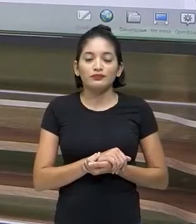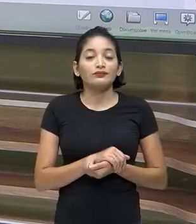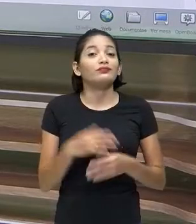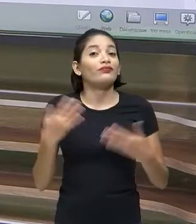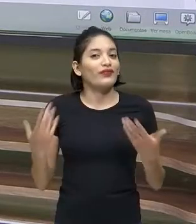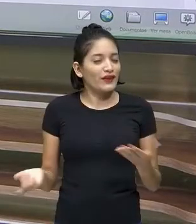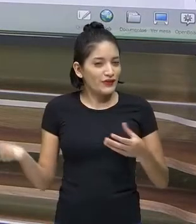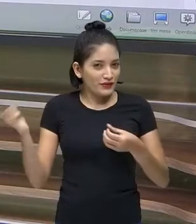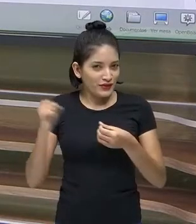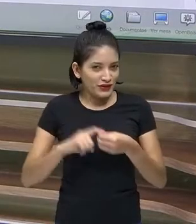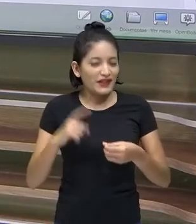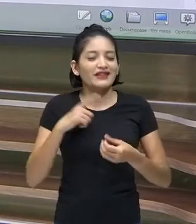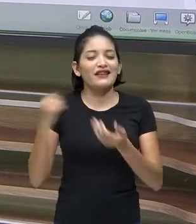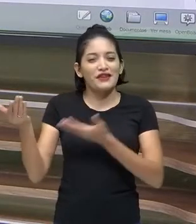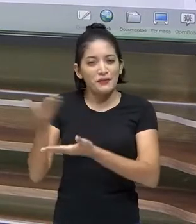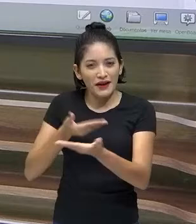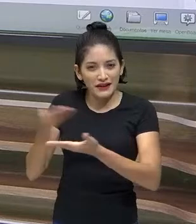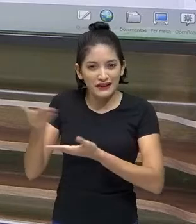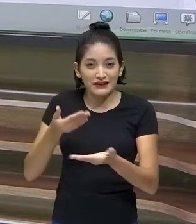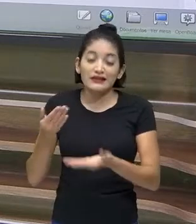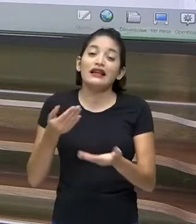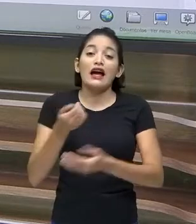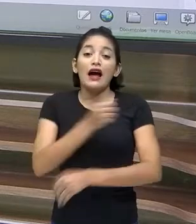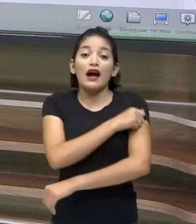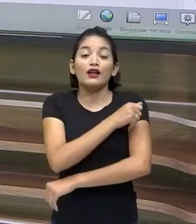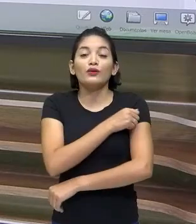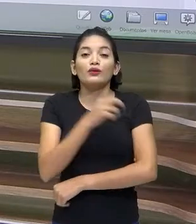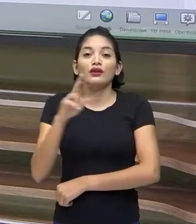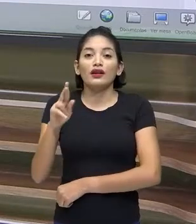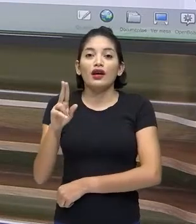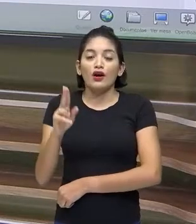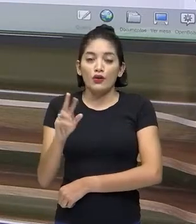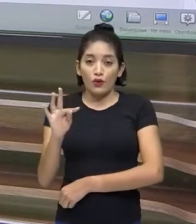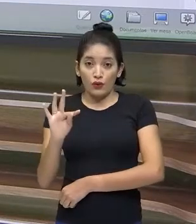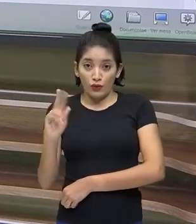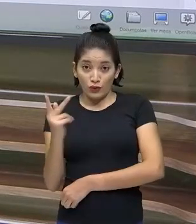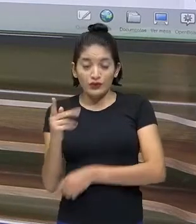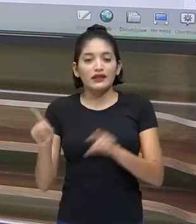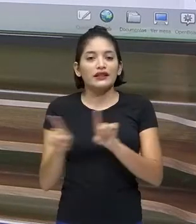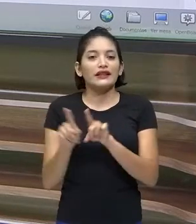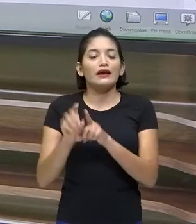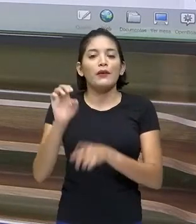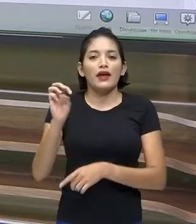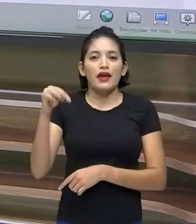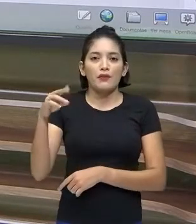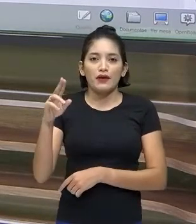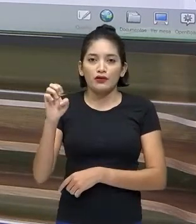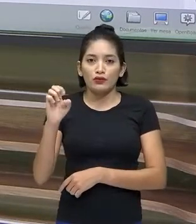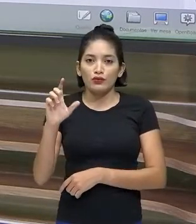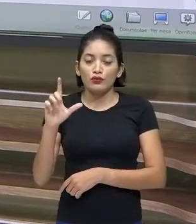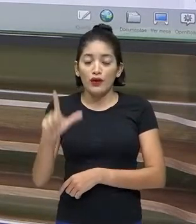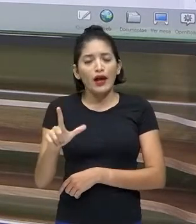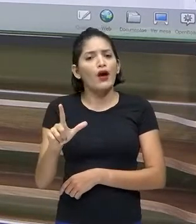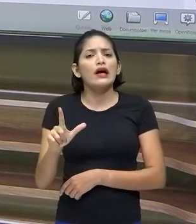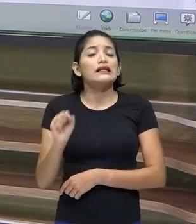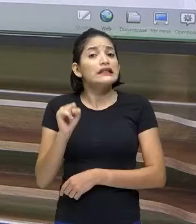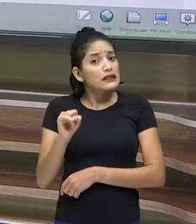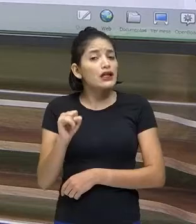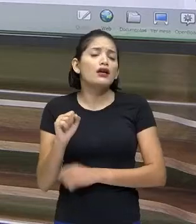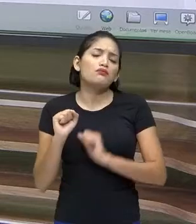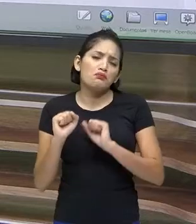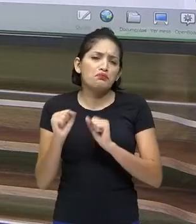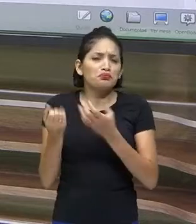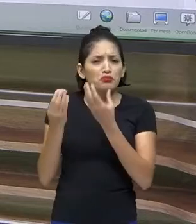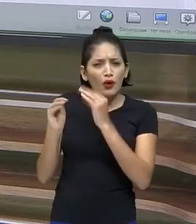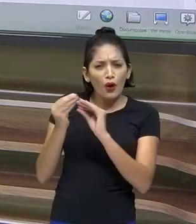Então vamos lá, tivemos a participação aí da Ruth e do Emanuel. Se vocês puderem colocar aí a escola de vocês, porque eu não me recordo